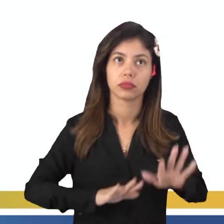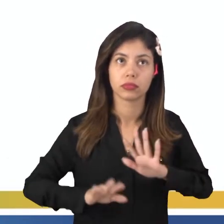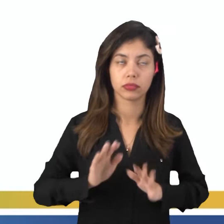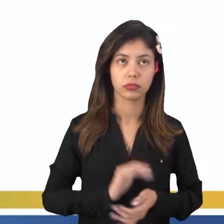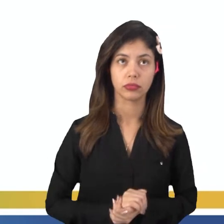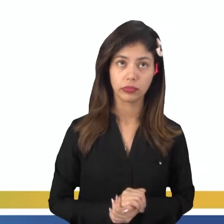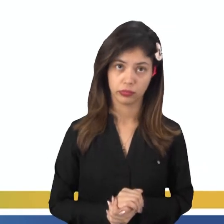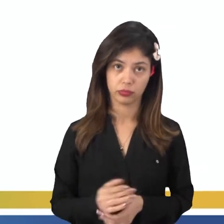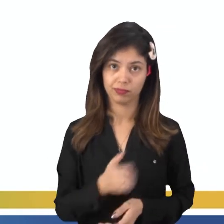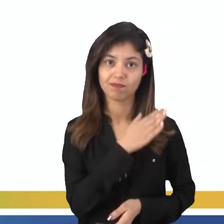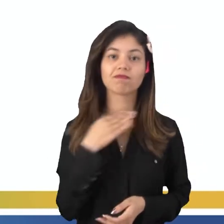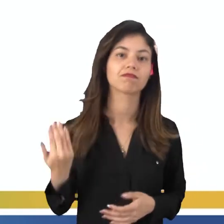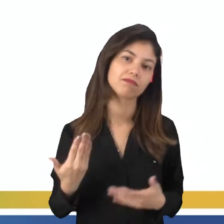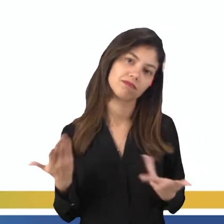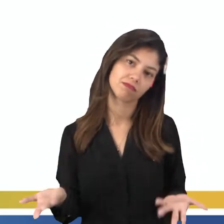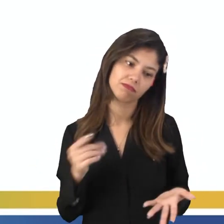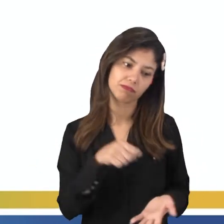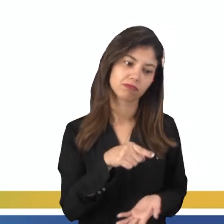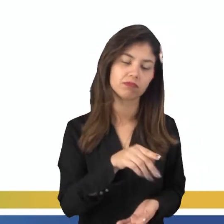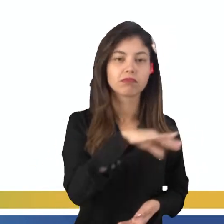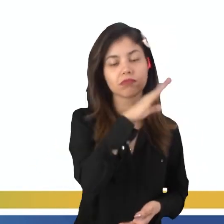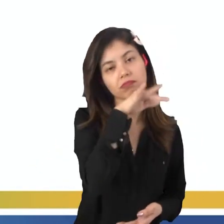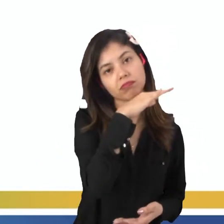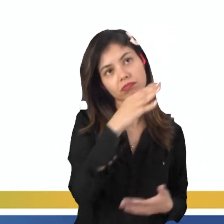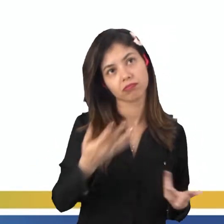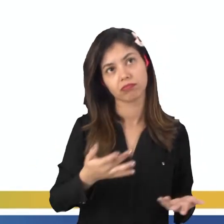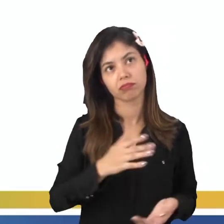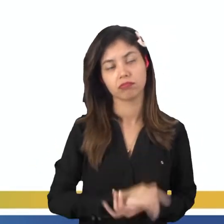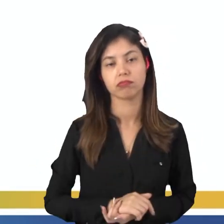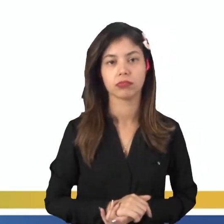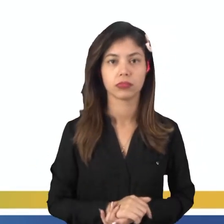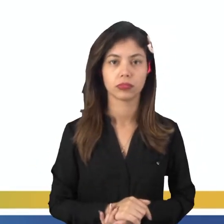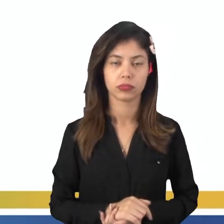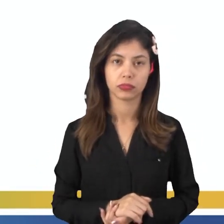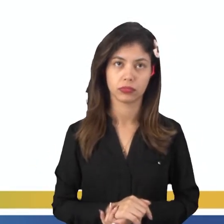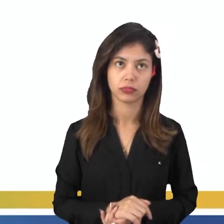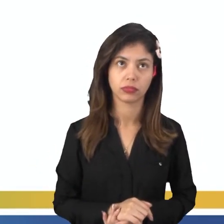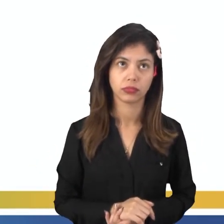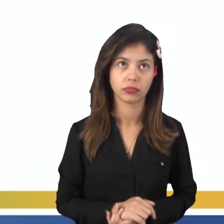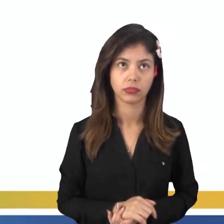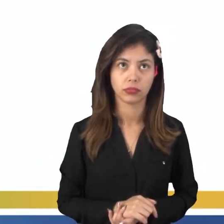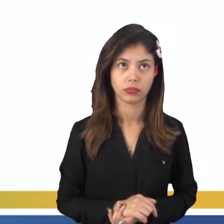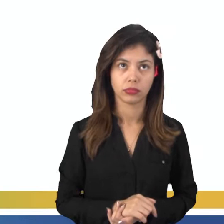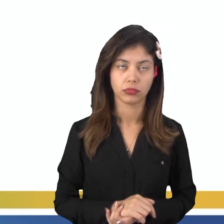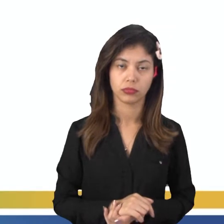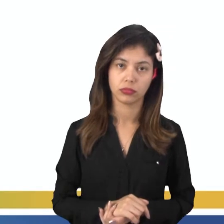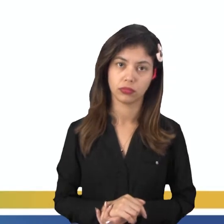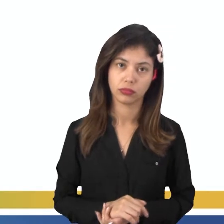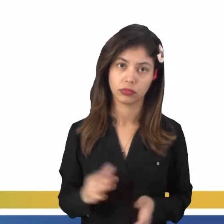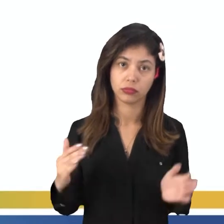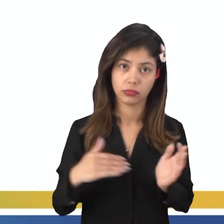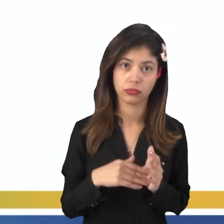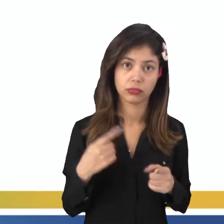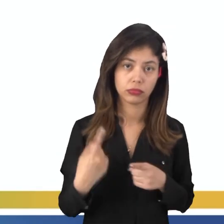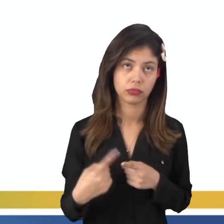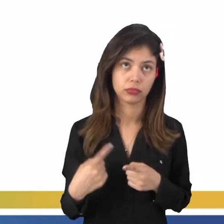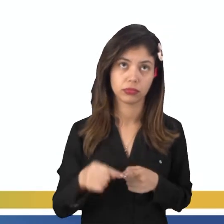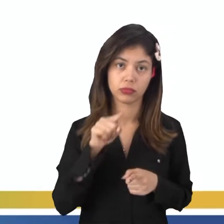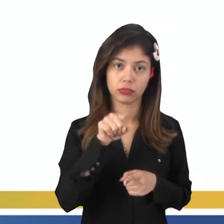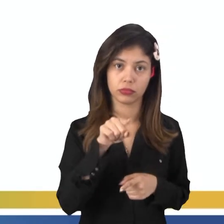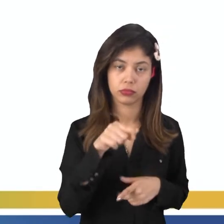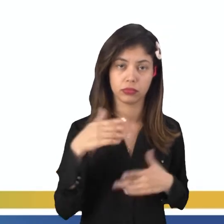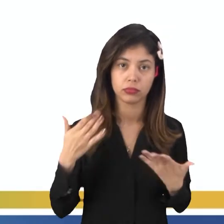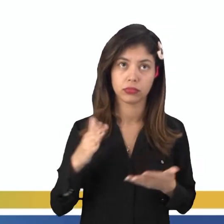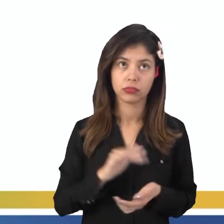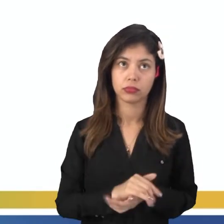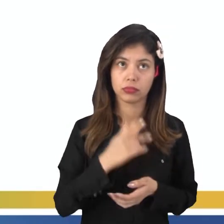criarem armadilhas para poderem matar esse tipo de animal, até porque ele